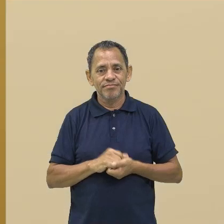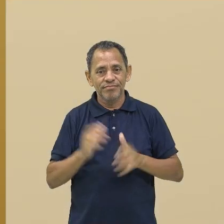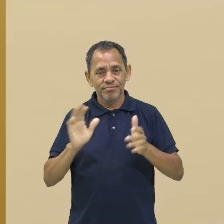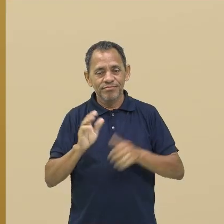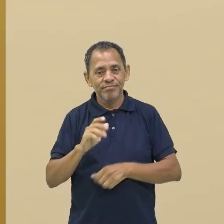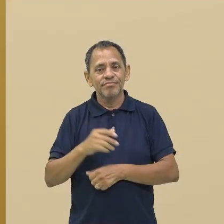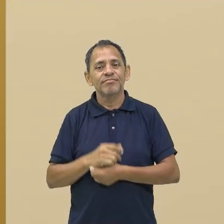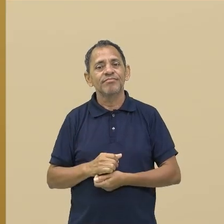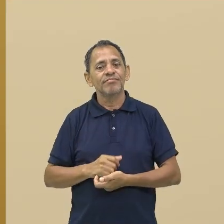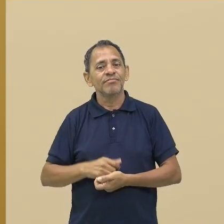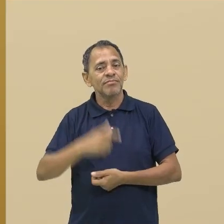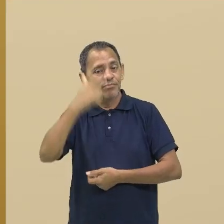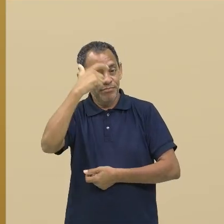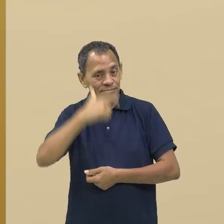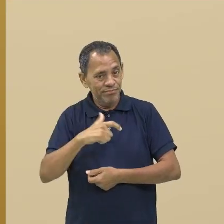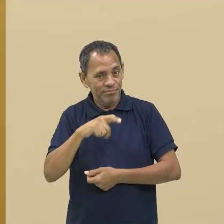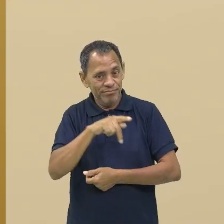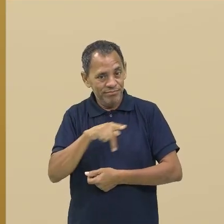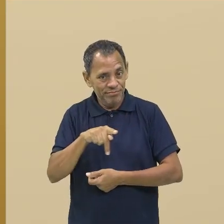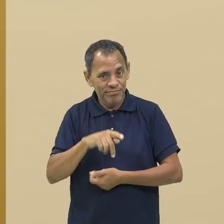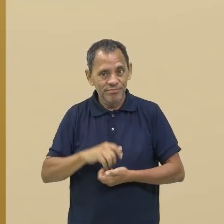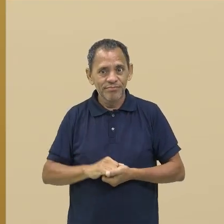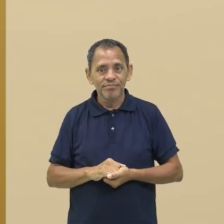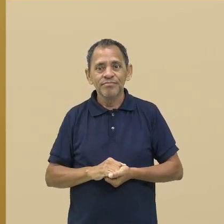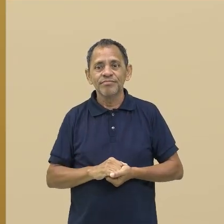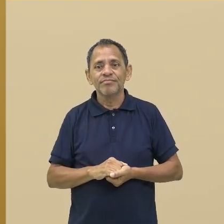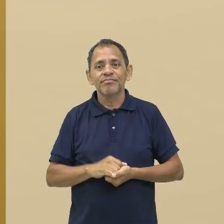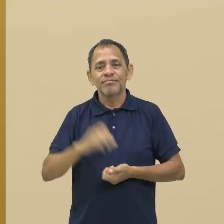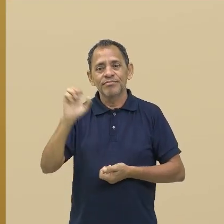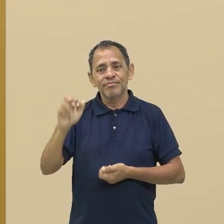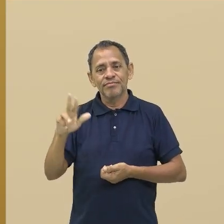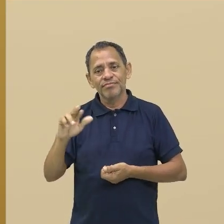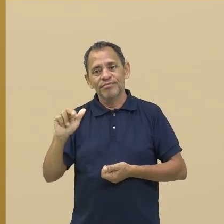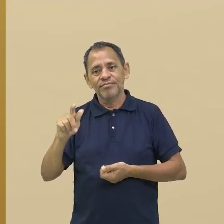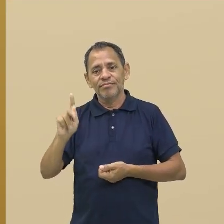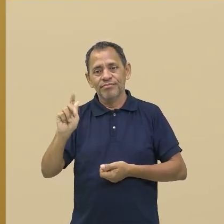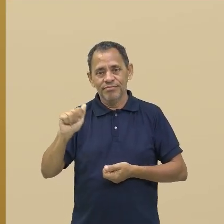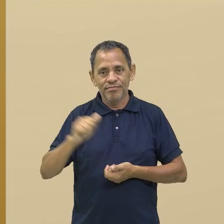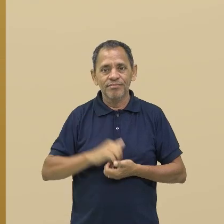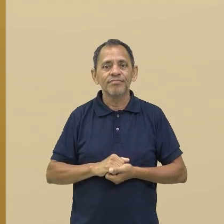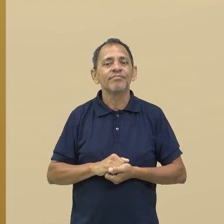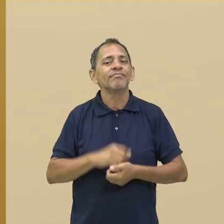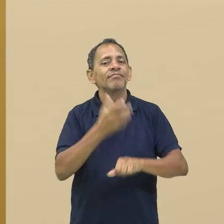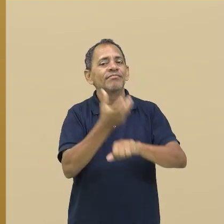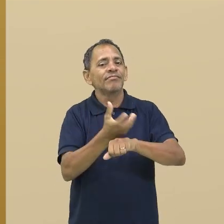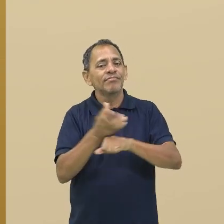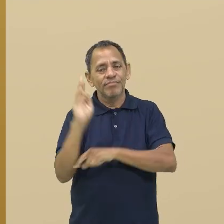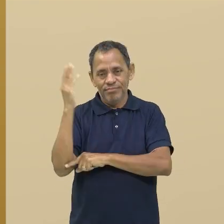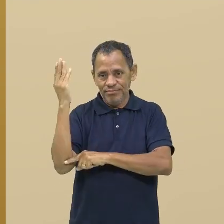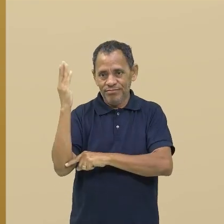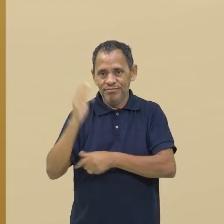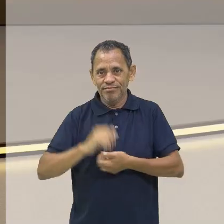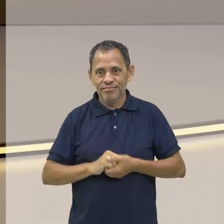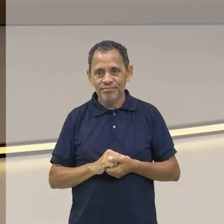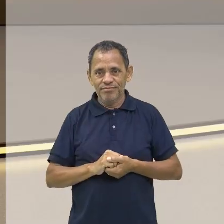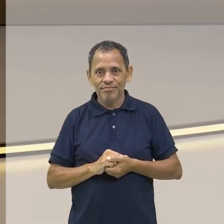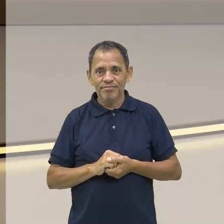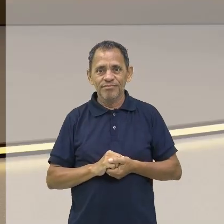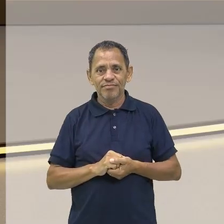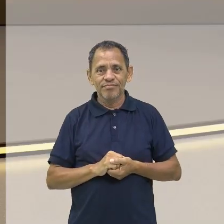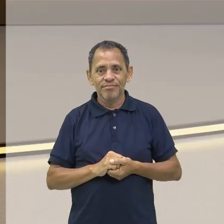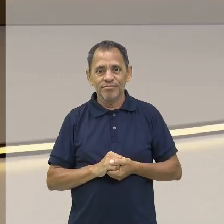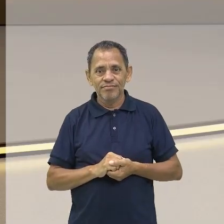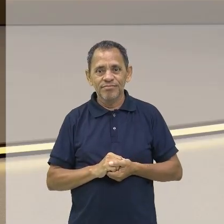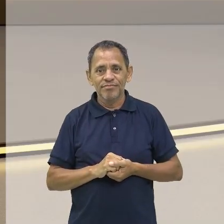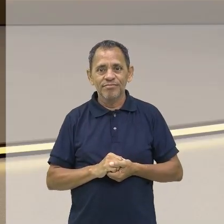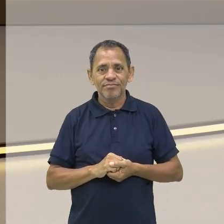eu sou a professora Érica Guimarães, do componente de Biologia. Vamos